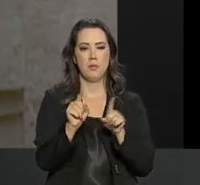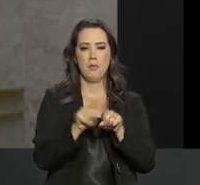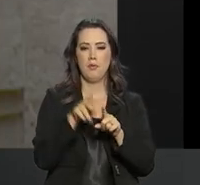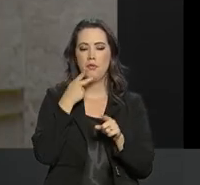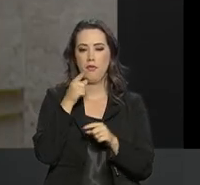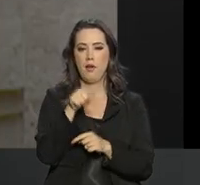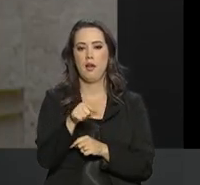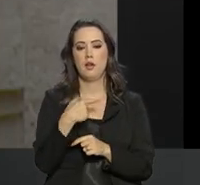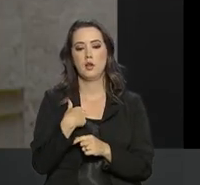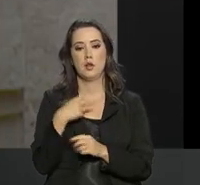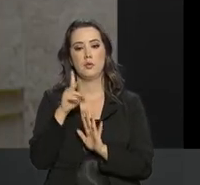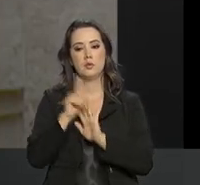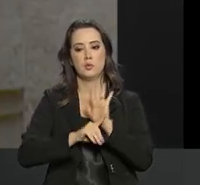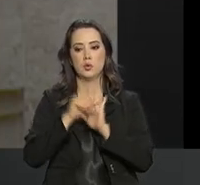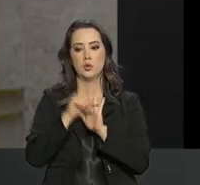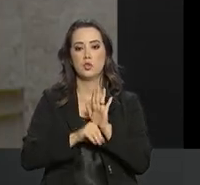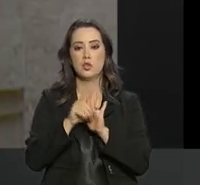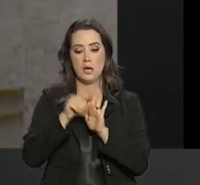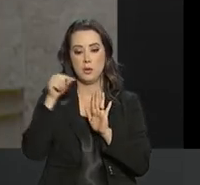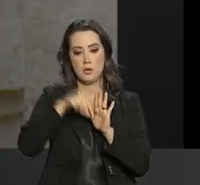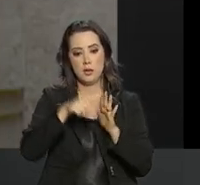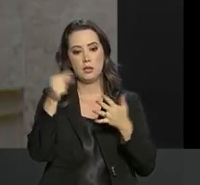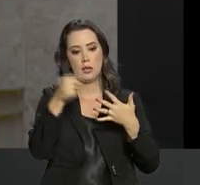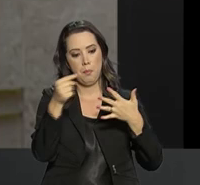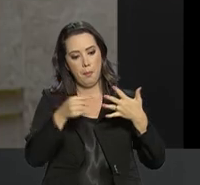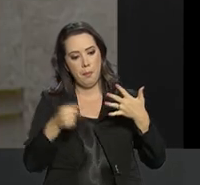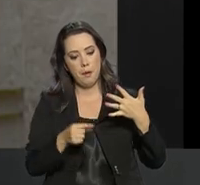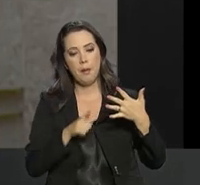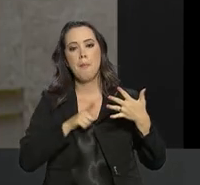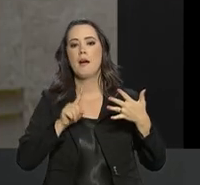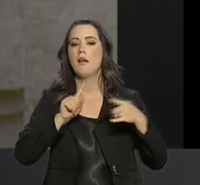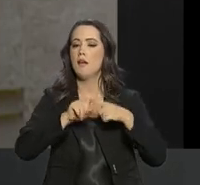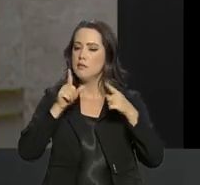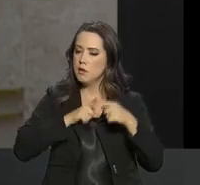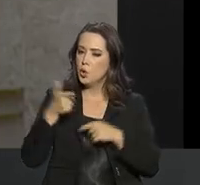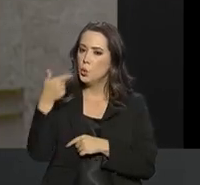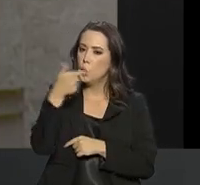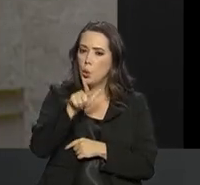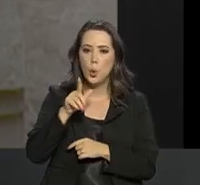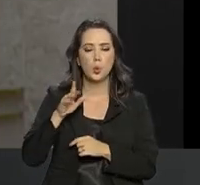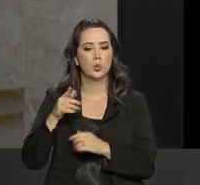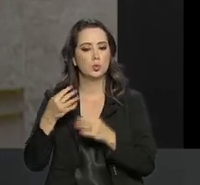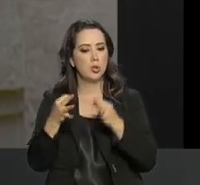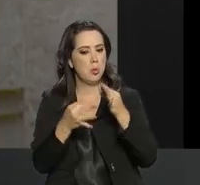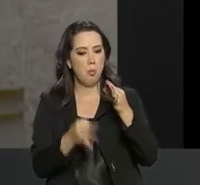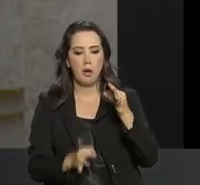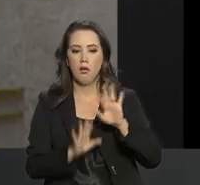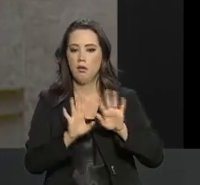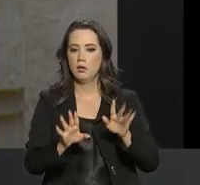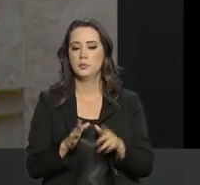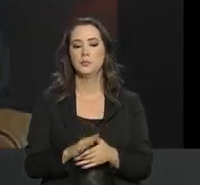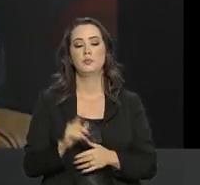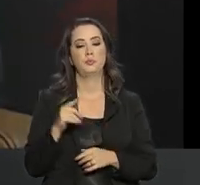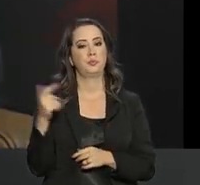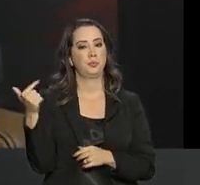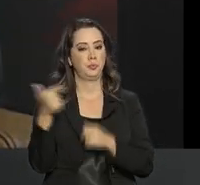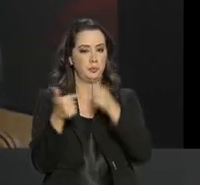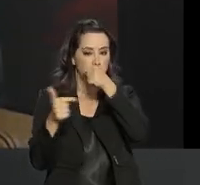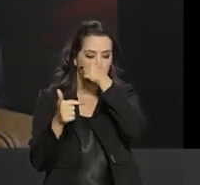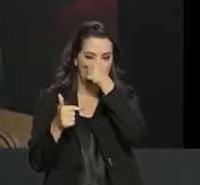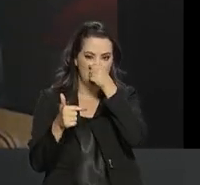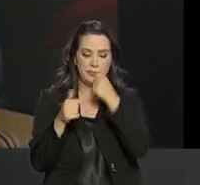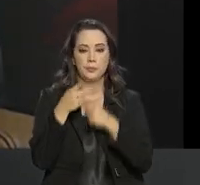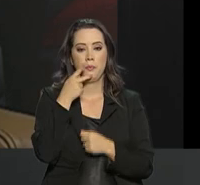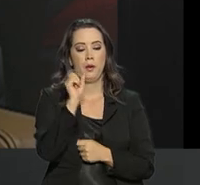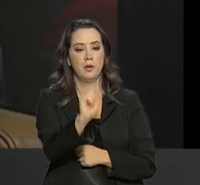elencados não impedem que se invoquem outros decorrentes do texto constitucional. E logo no parágrafo segundo, ainda diz, olha